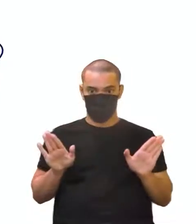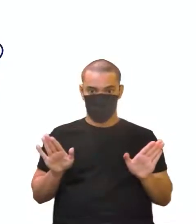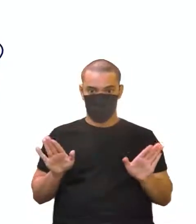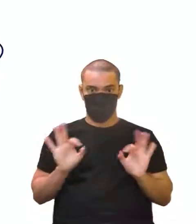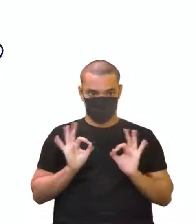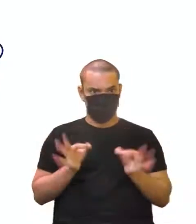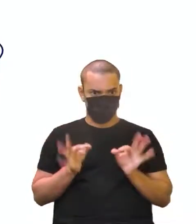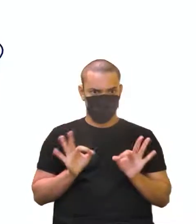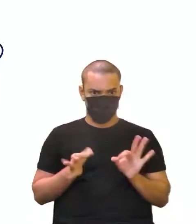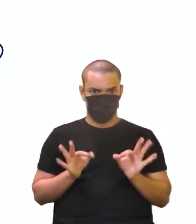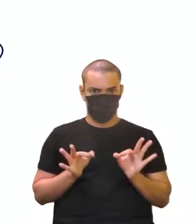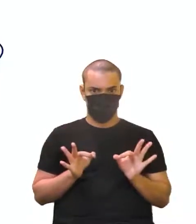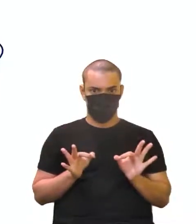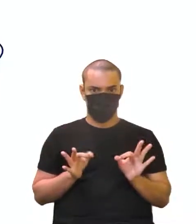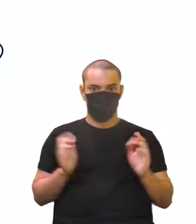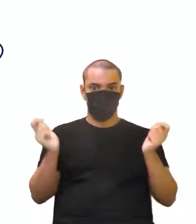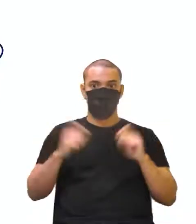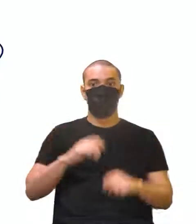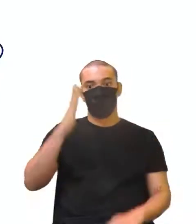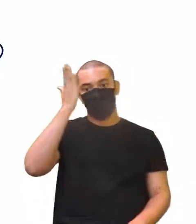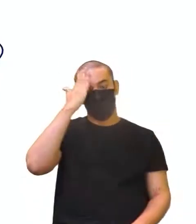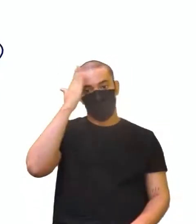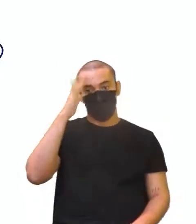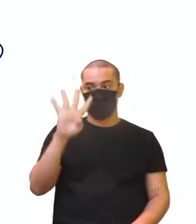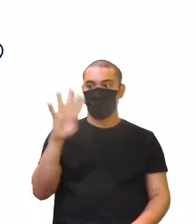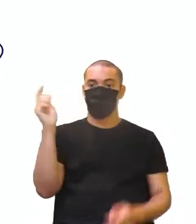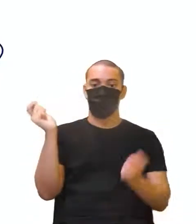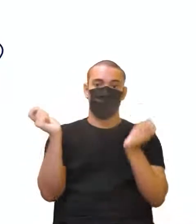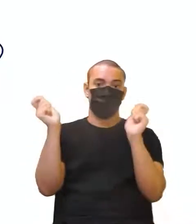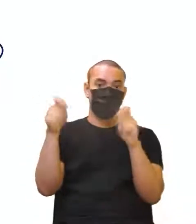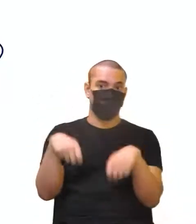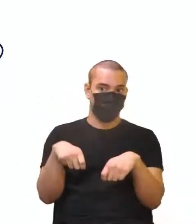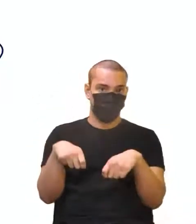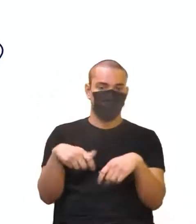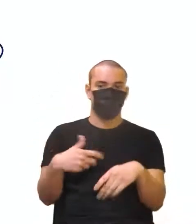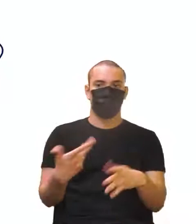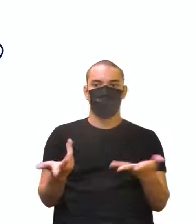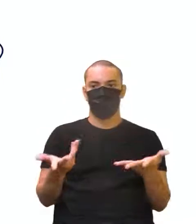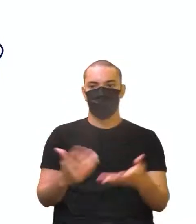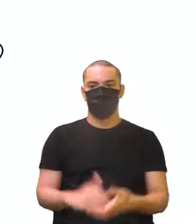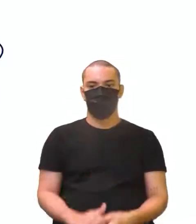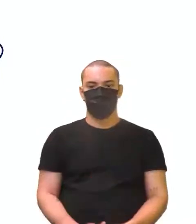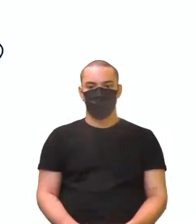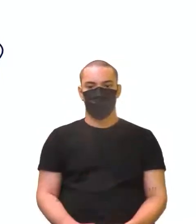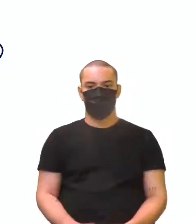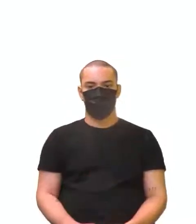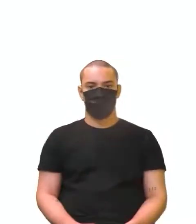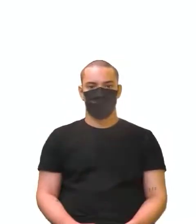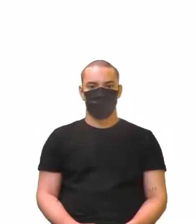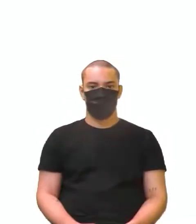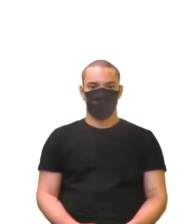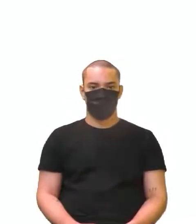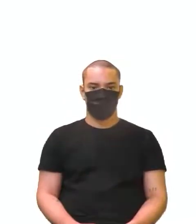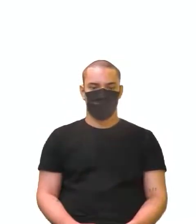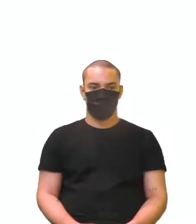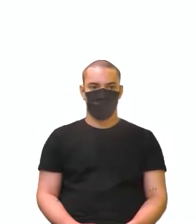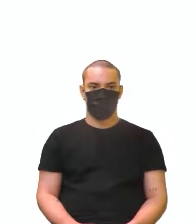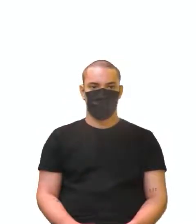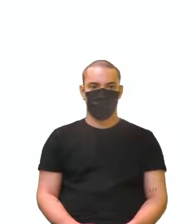2/4 ali. Seriam as 4 possibilidades ali. Certo? Vamos seguindo?